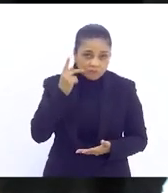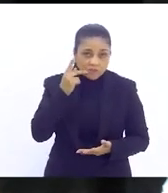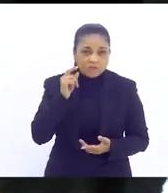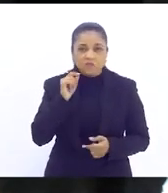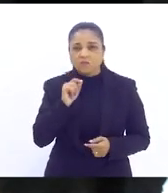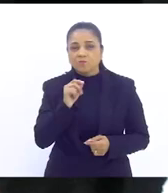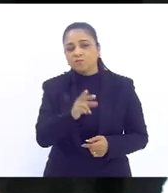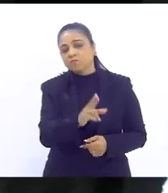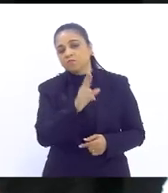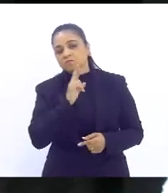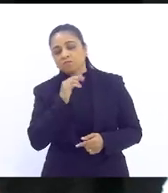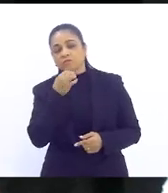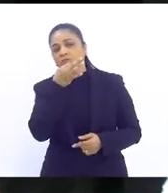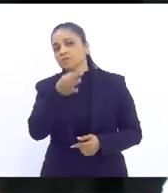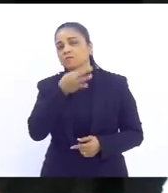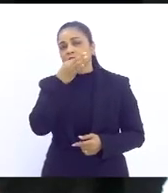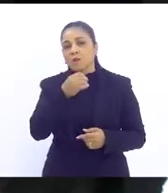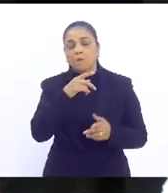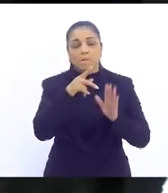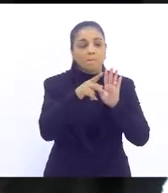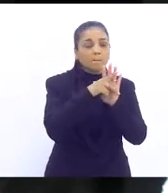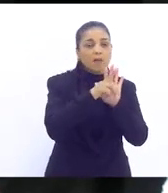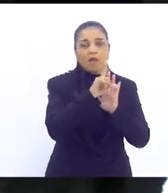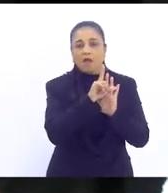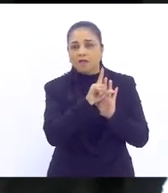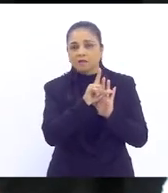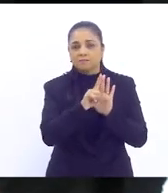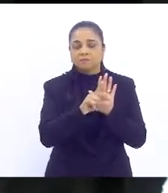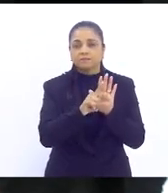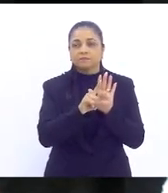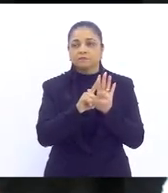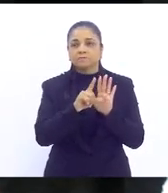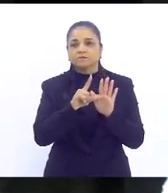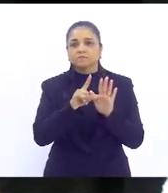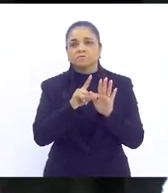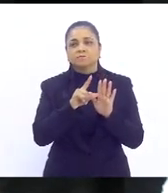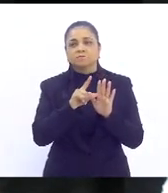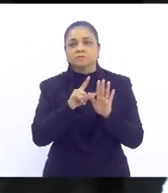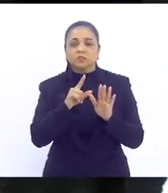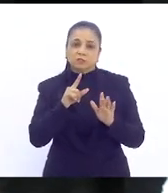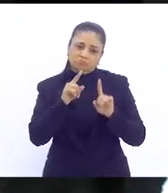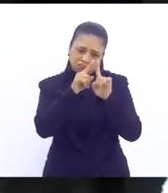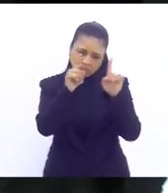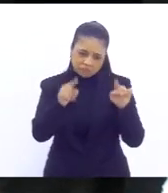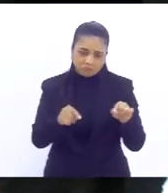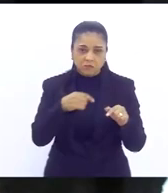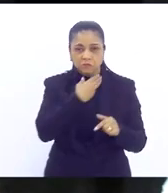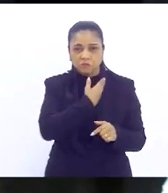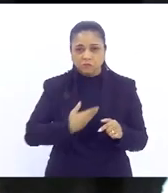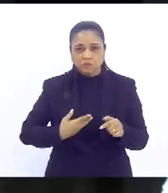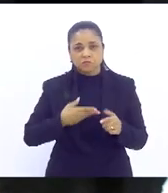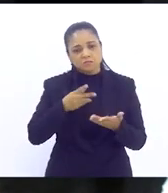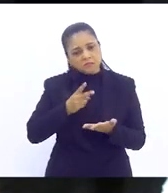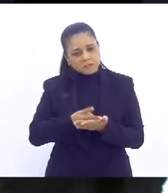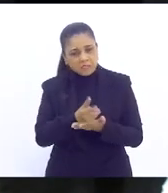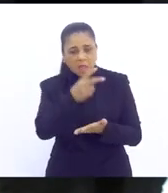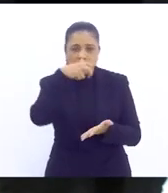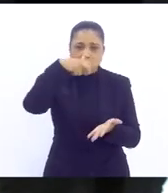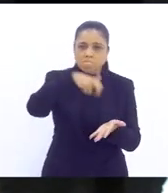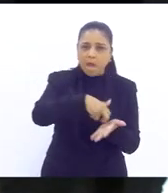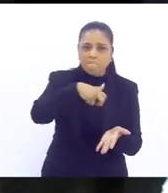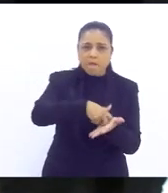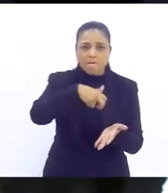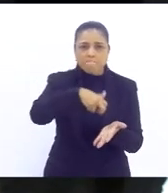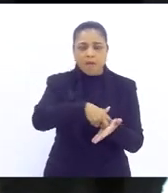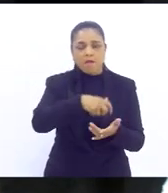uma sugestão né de um PL como o senhor falou que sempre o servidor público acaba sendo ocupado pela